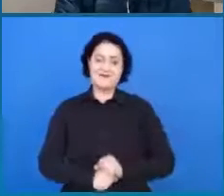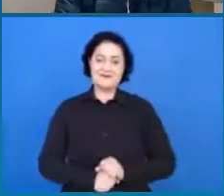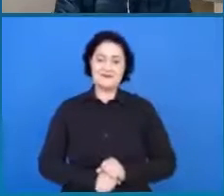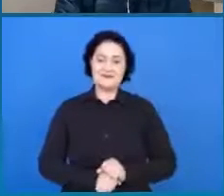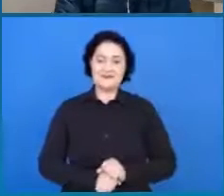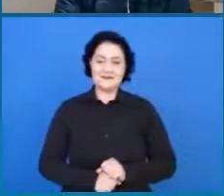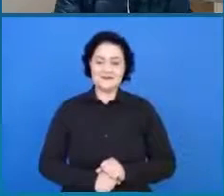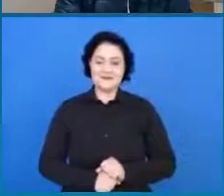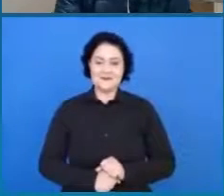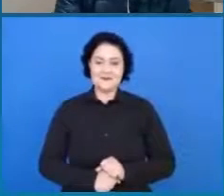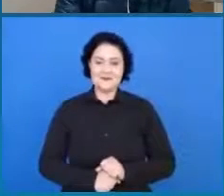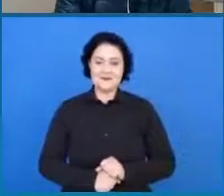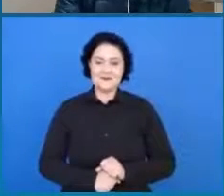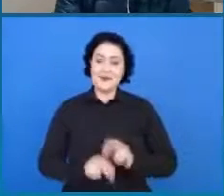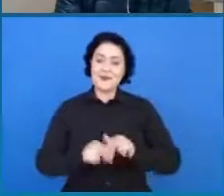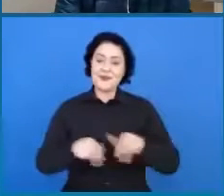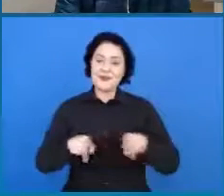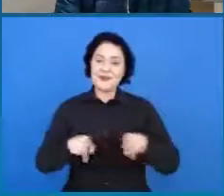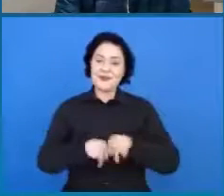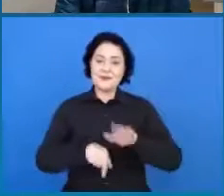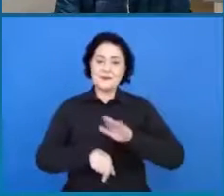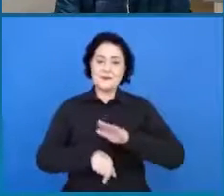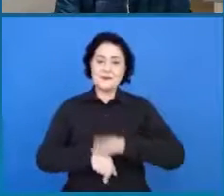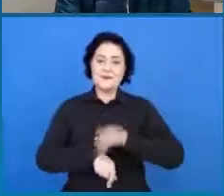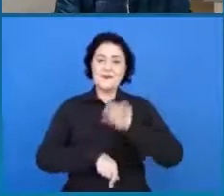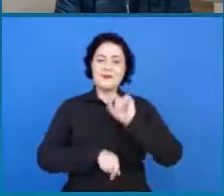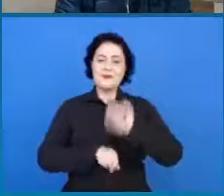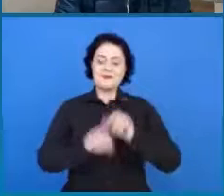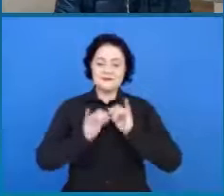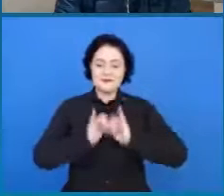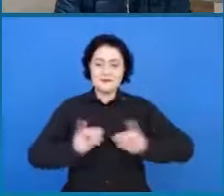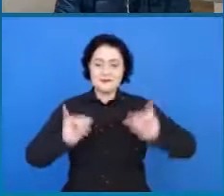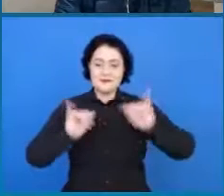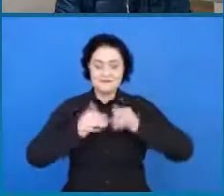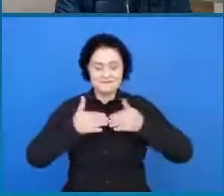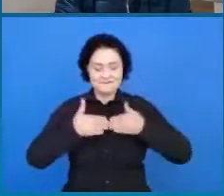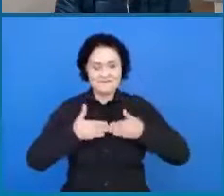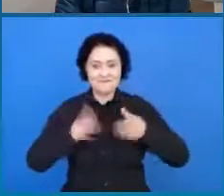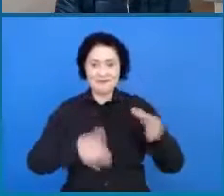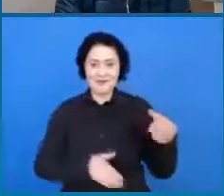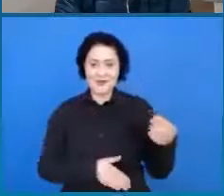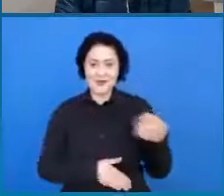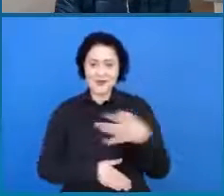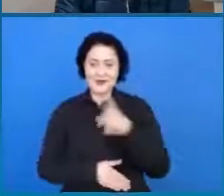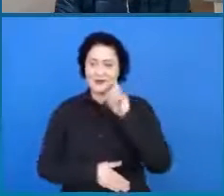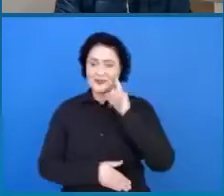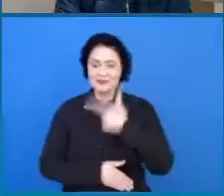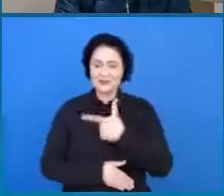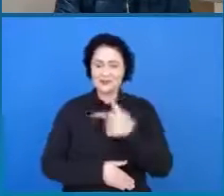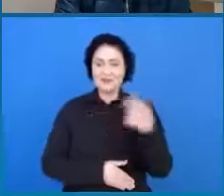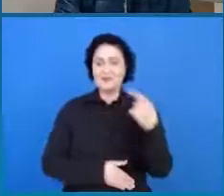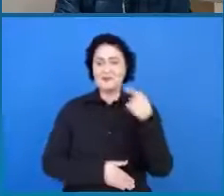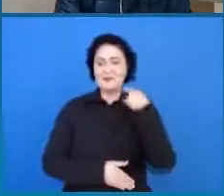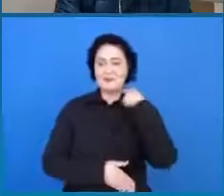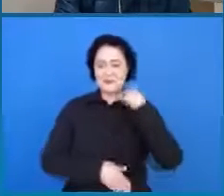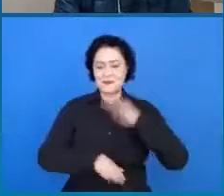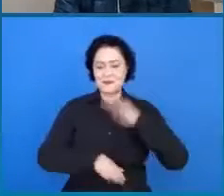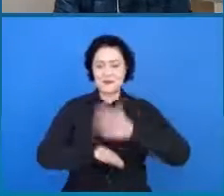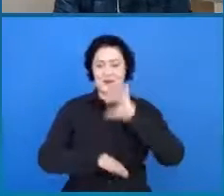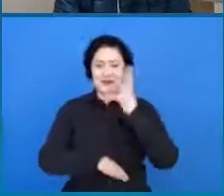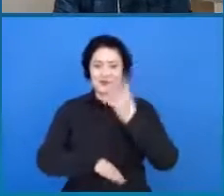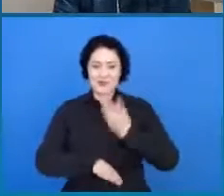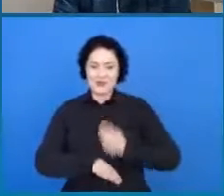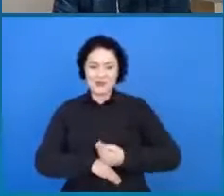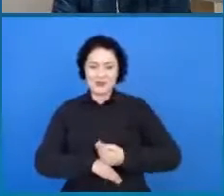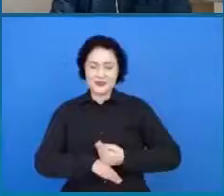voado então deixamos aí mais esse esse aí formação desse lançamento dia 27 de maio Momento Espírita